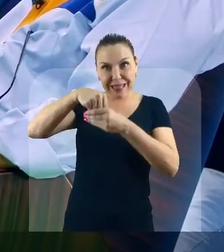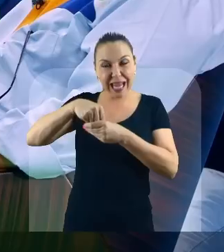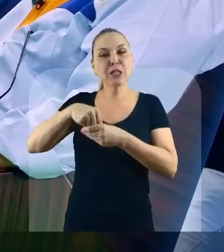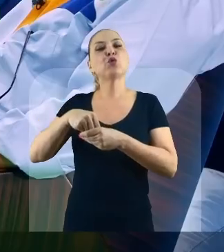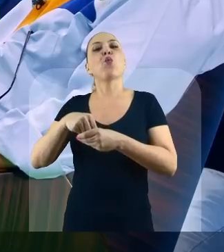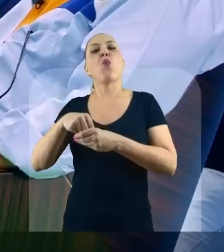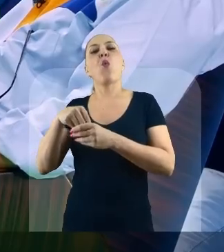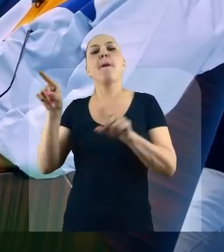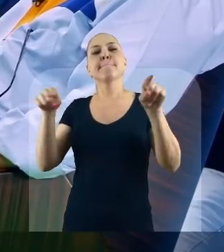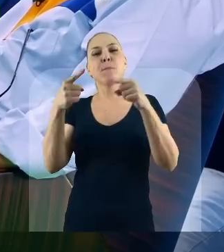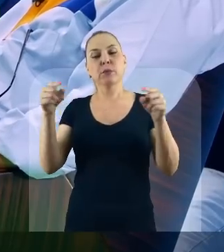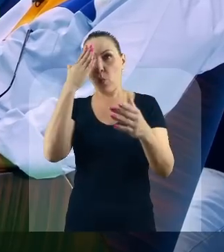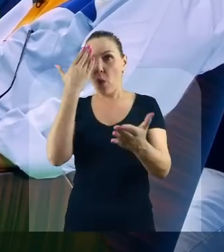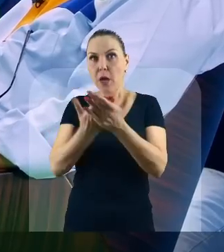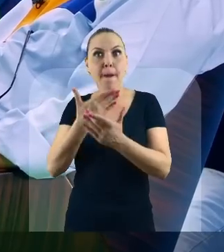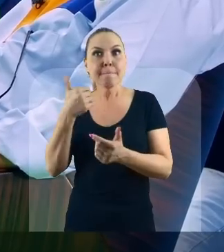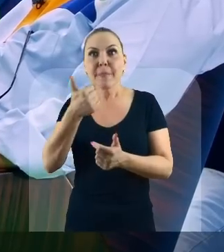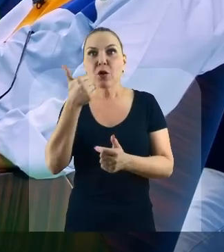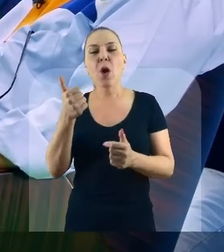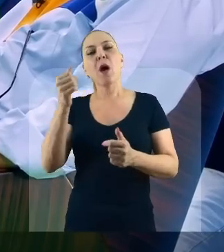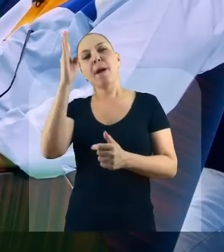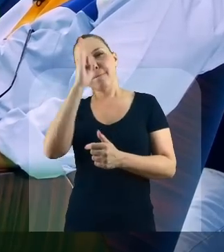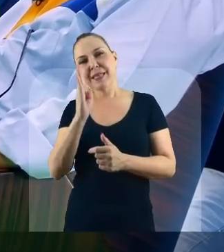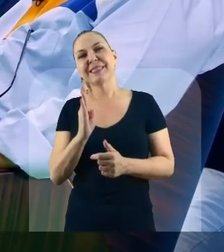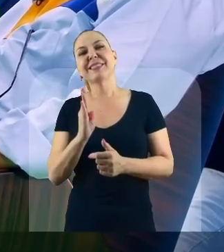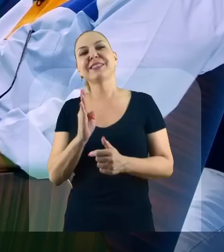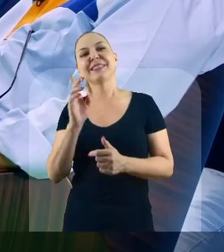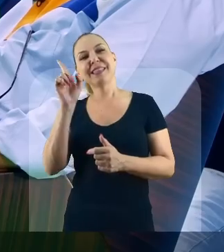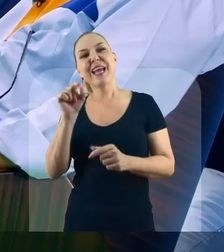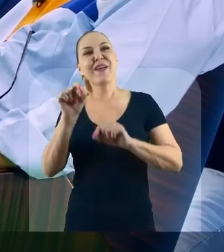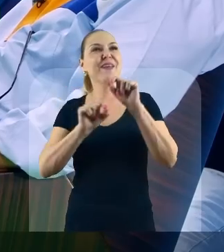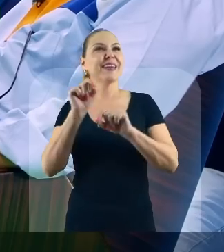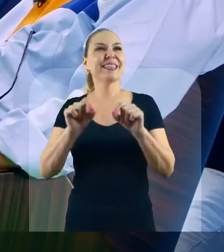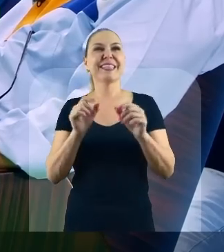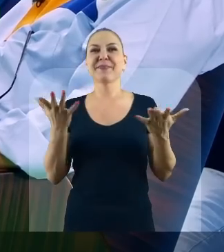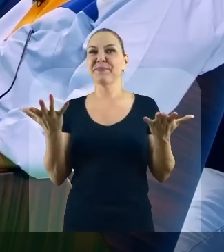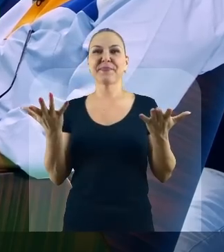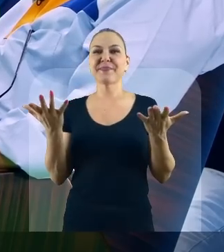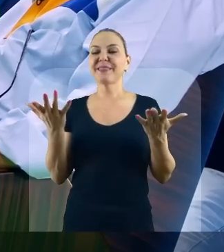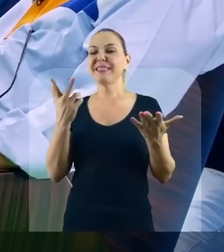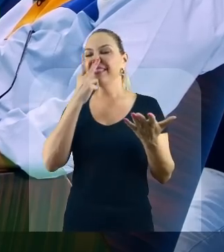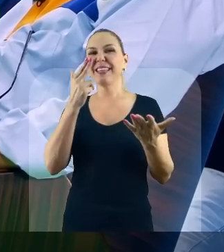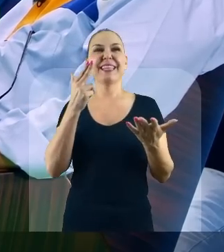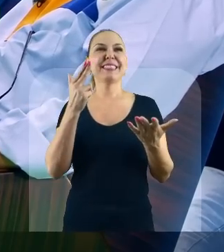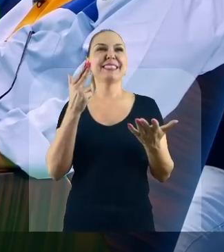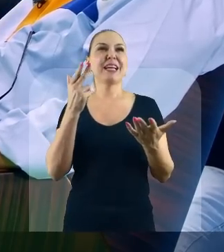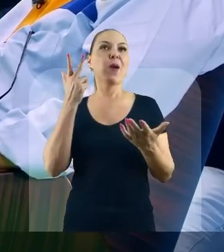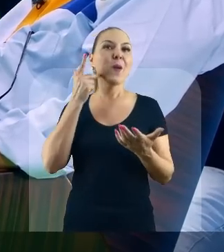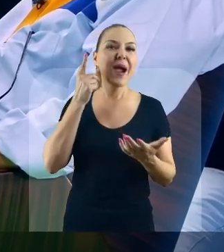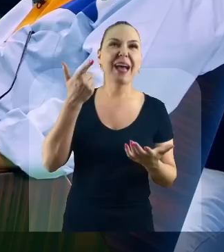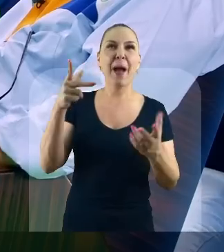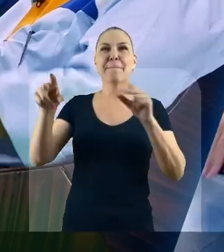E eu particularmente acredito que o melhor estado do Brasil e o Rio Grande do Sul fica lá. Se for começar, vou jogar Ceará. Só